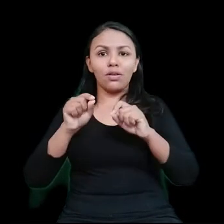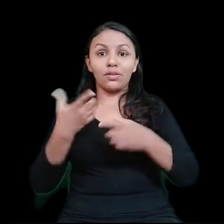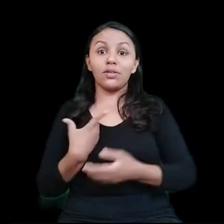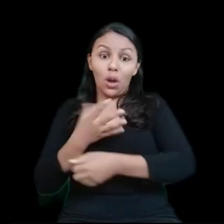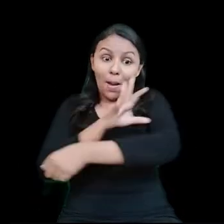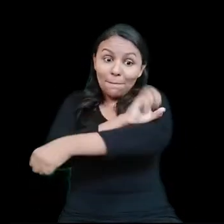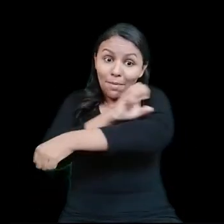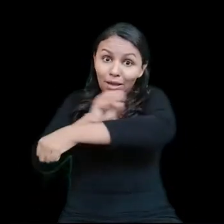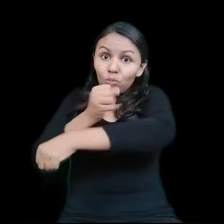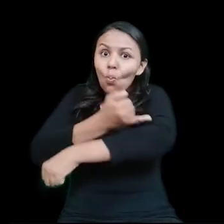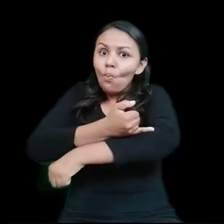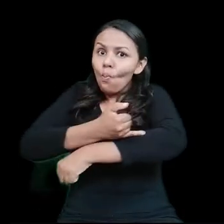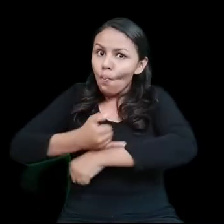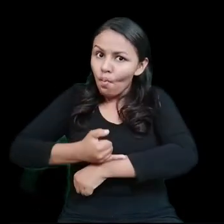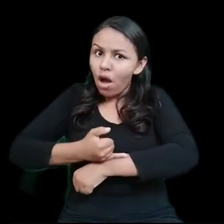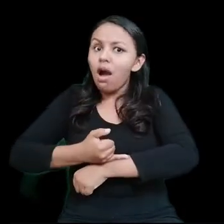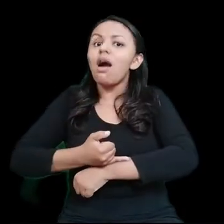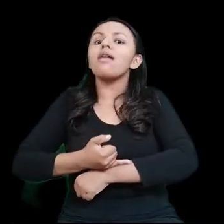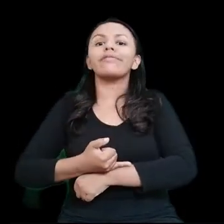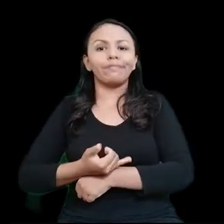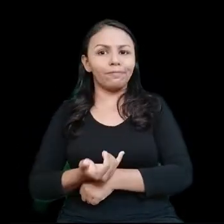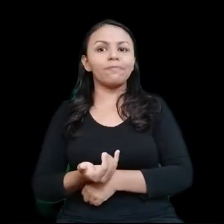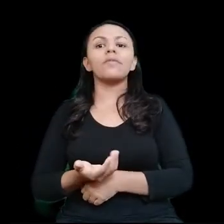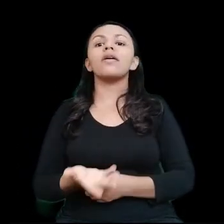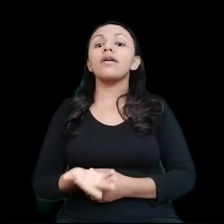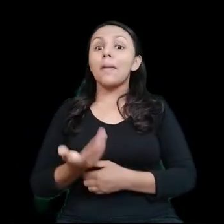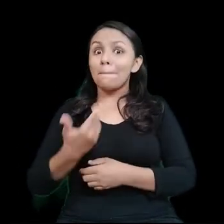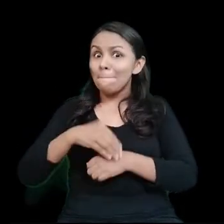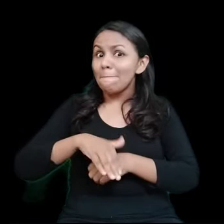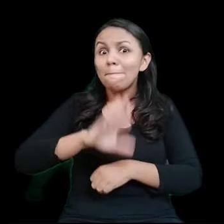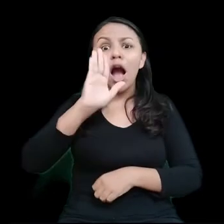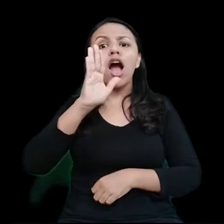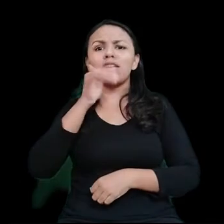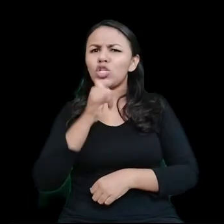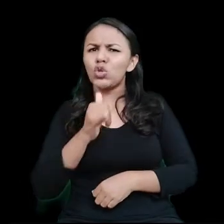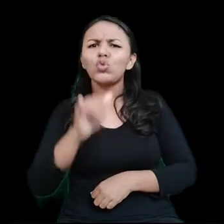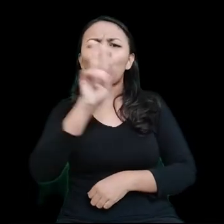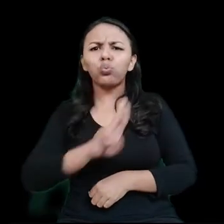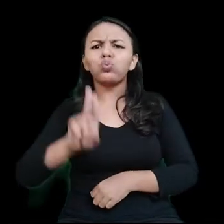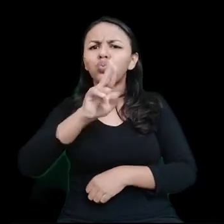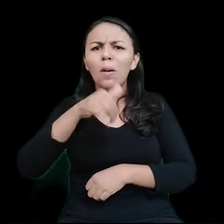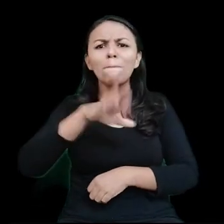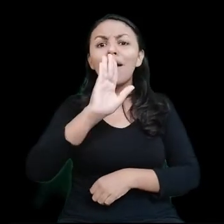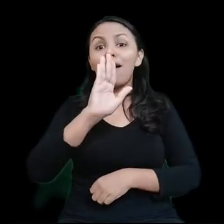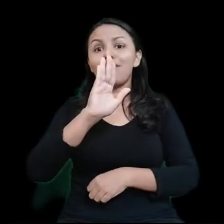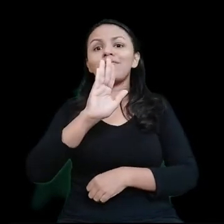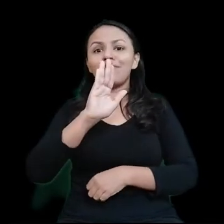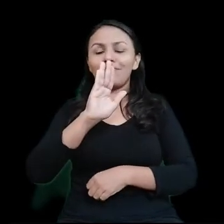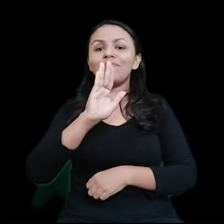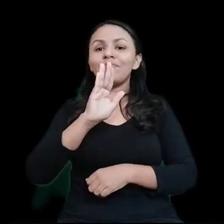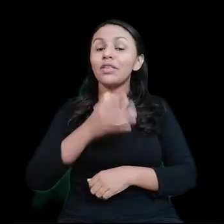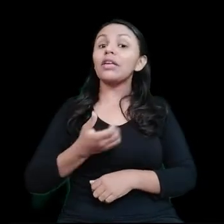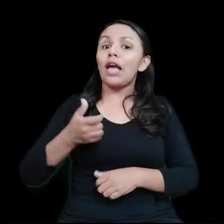massa magra, ela tem aí muito mais gasto calórico quando ela